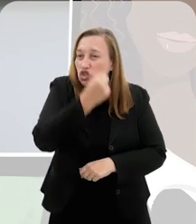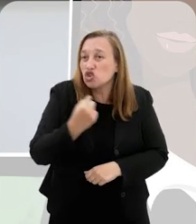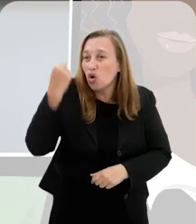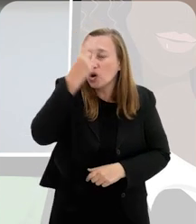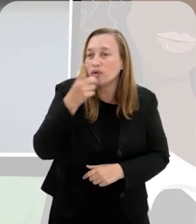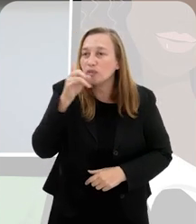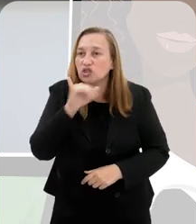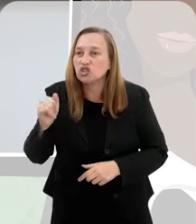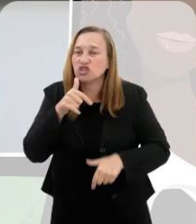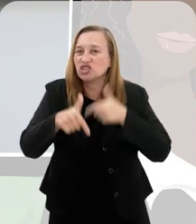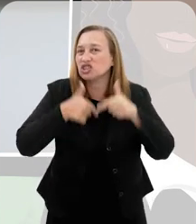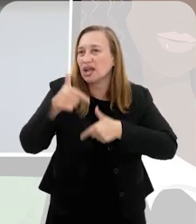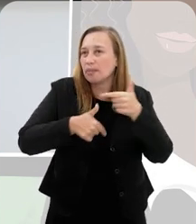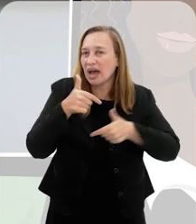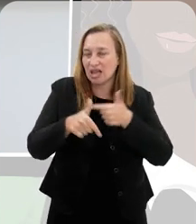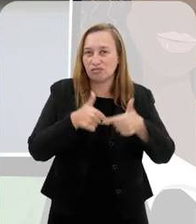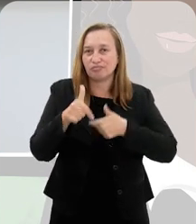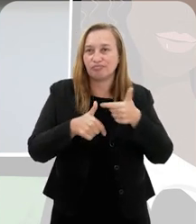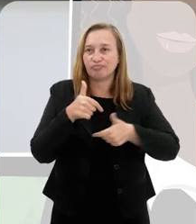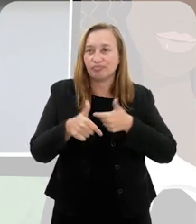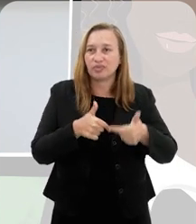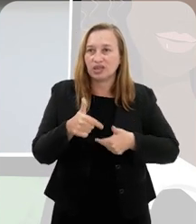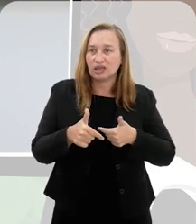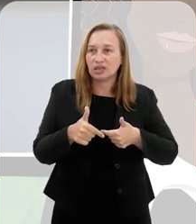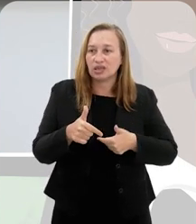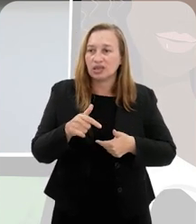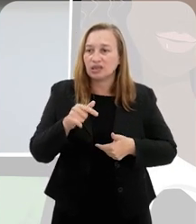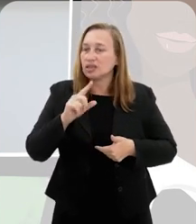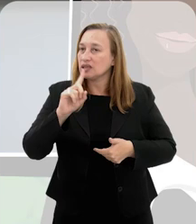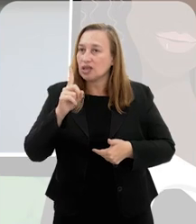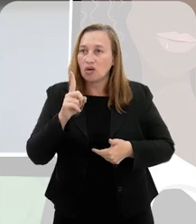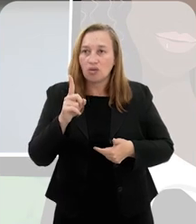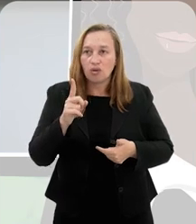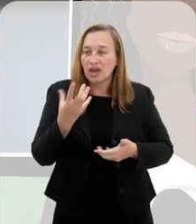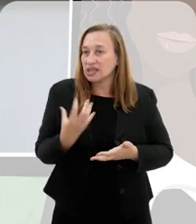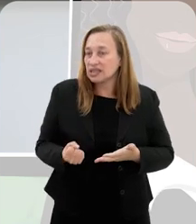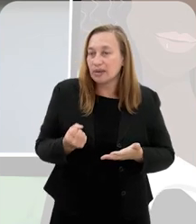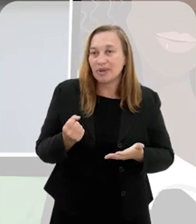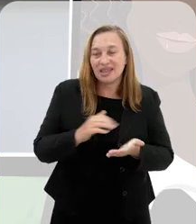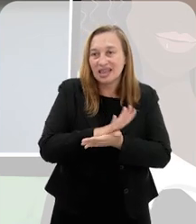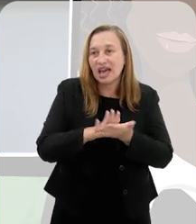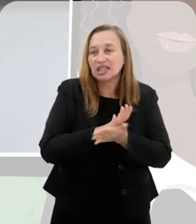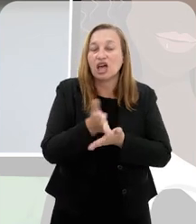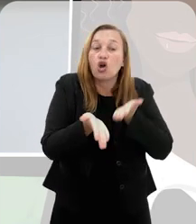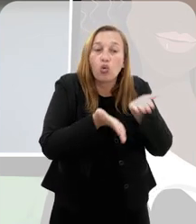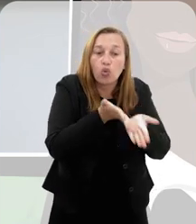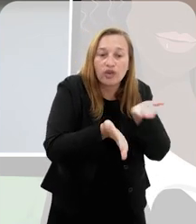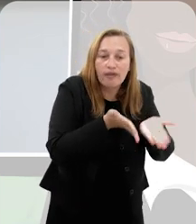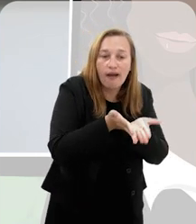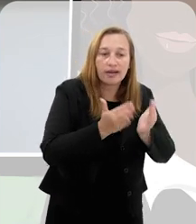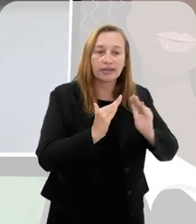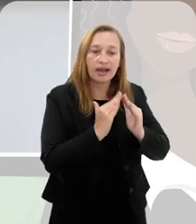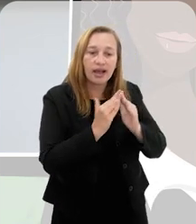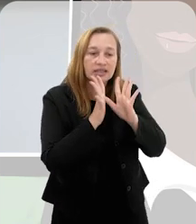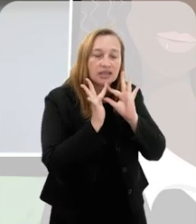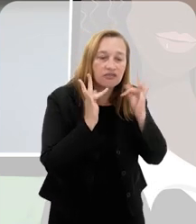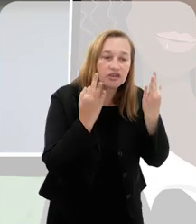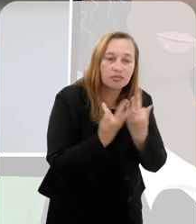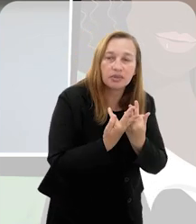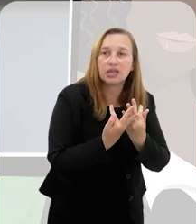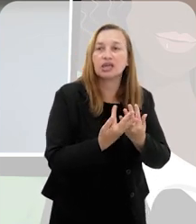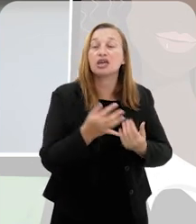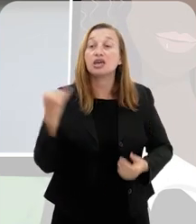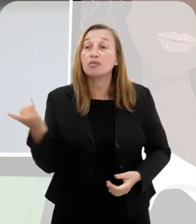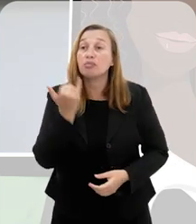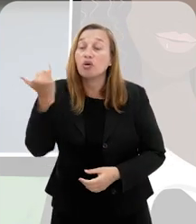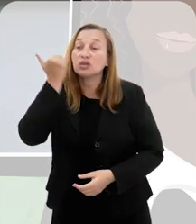4,1, né, de horas por dia de trabalho não remunerado, né? Como cuidar da